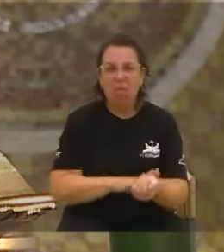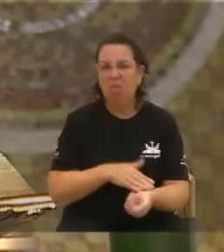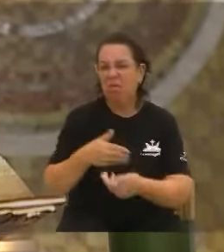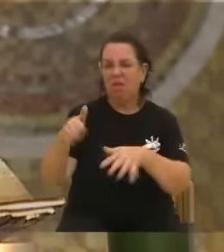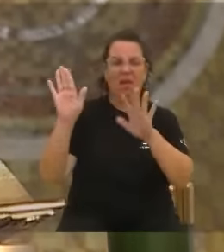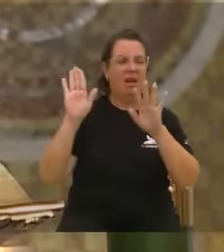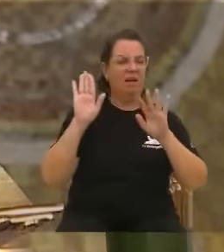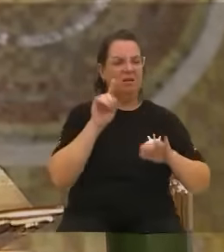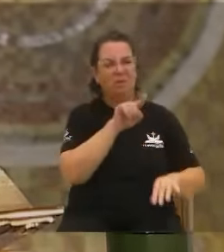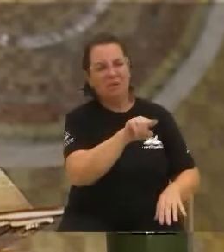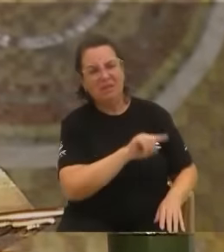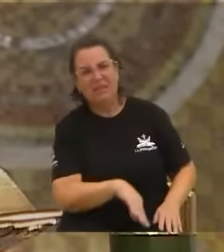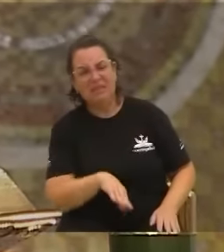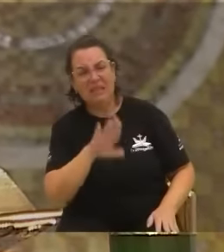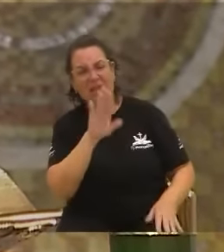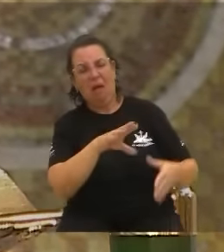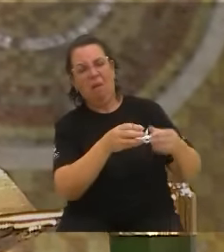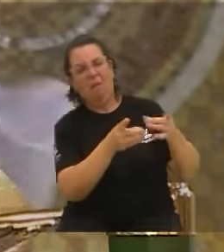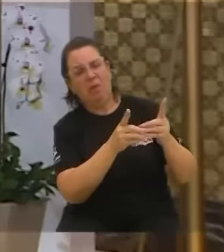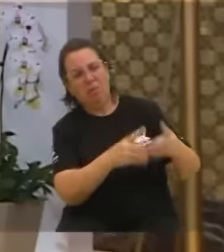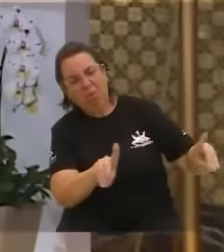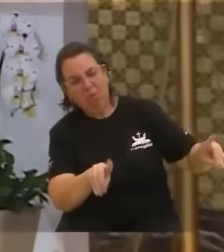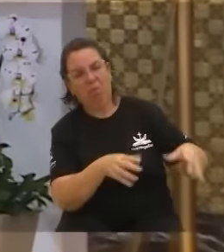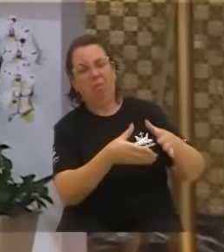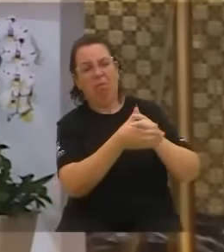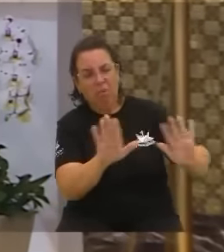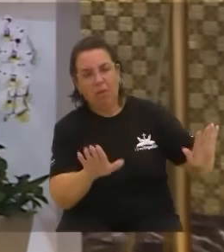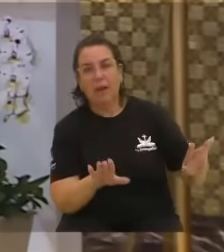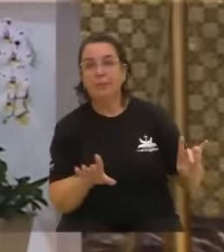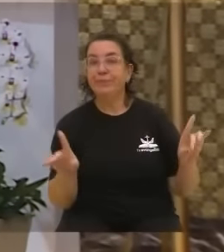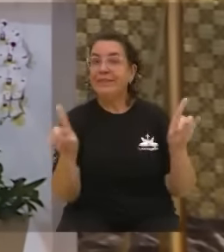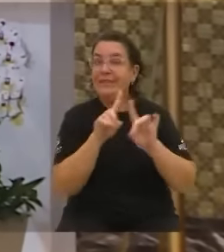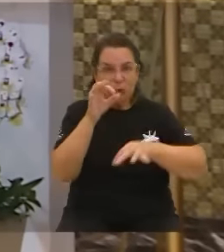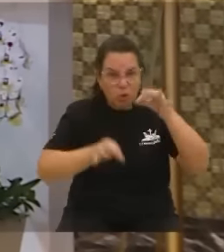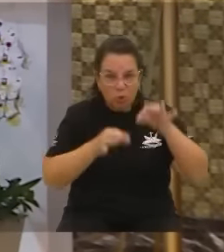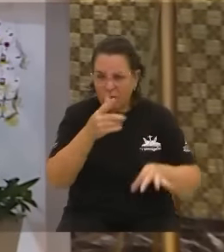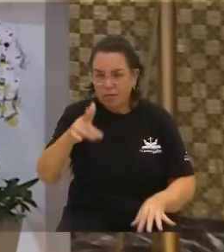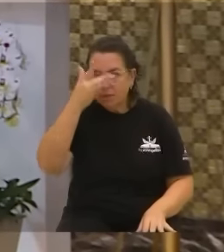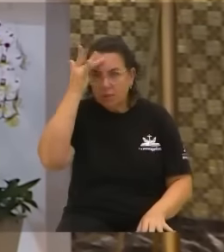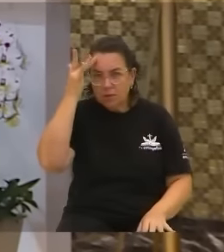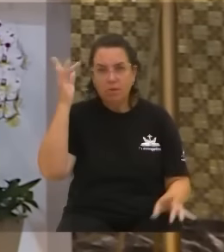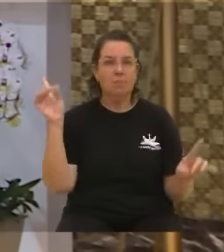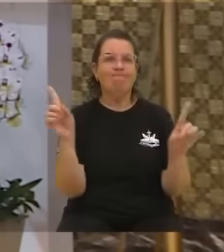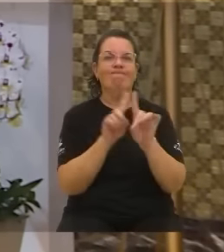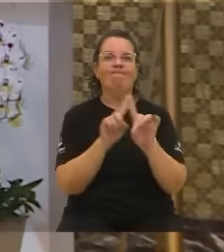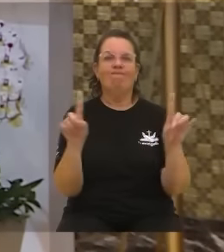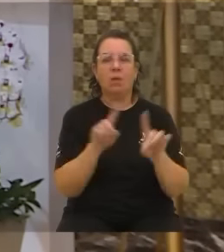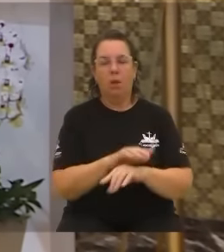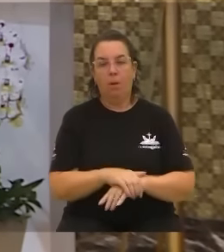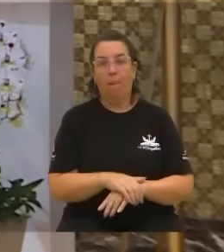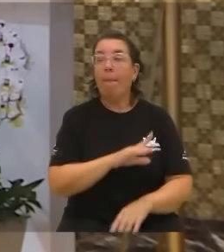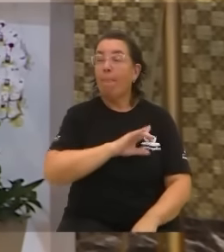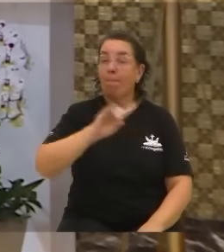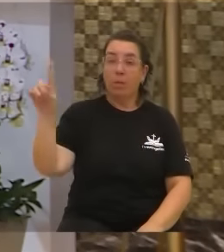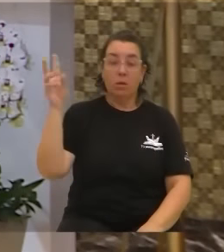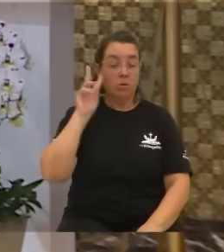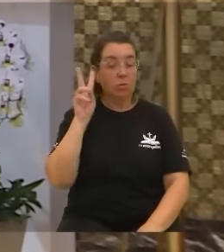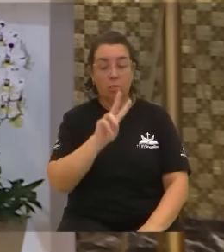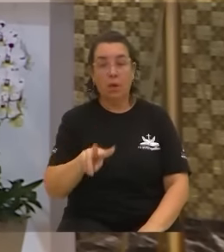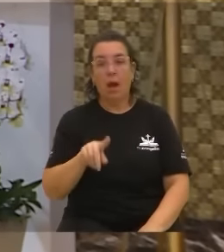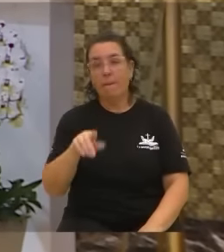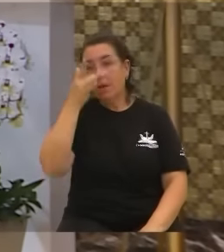beltrano, o desquitado. Deus não quer que a gente julgue os outros desta forma. Deus quer que olhemos